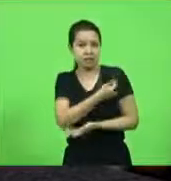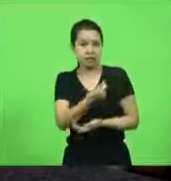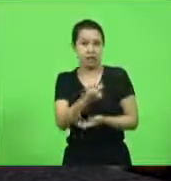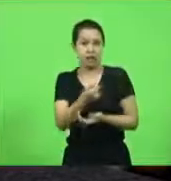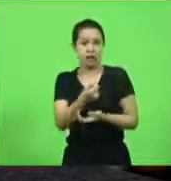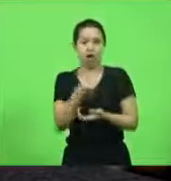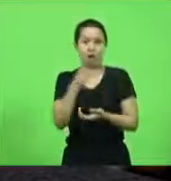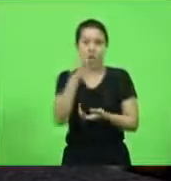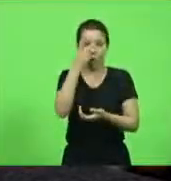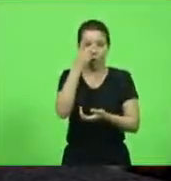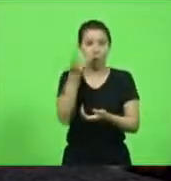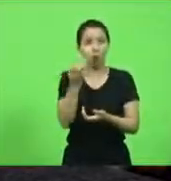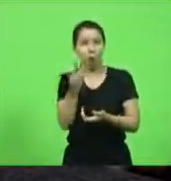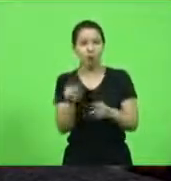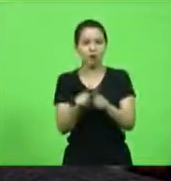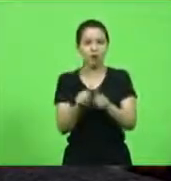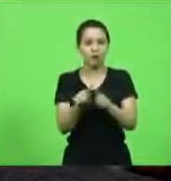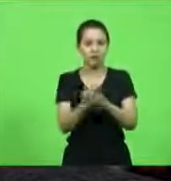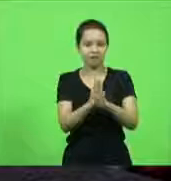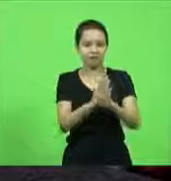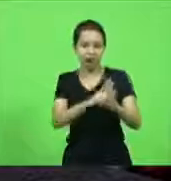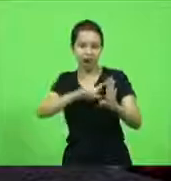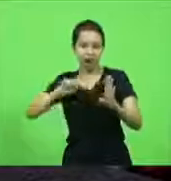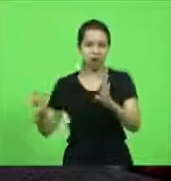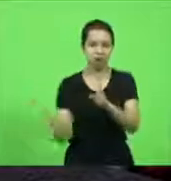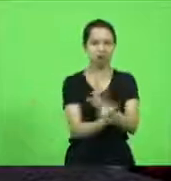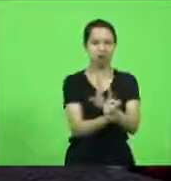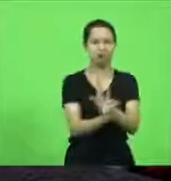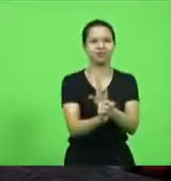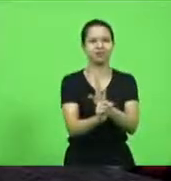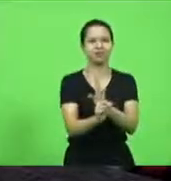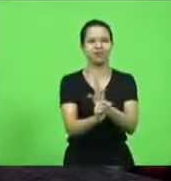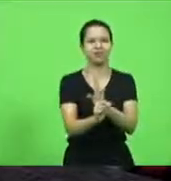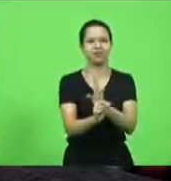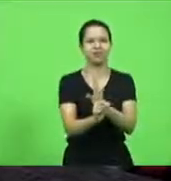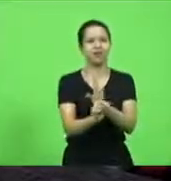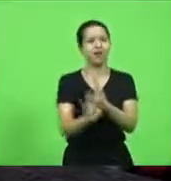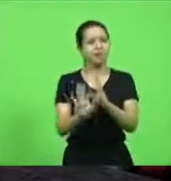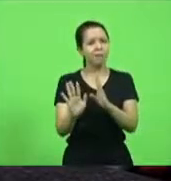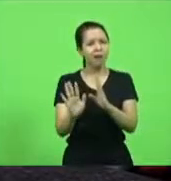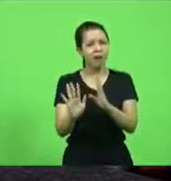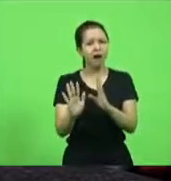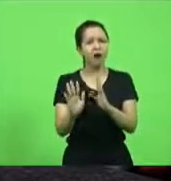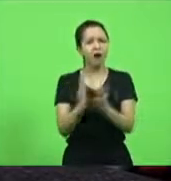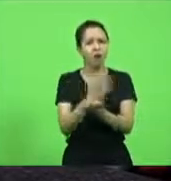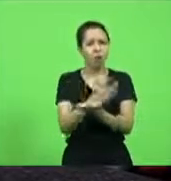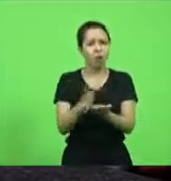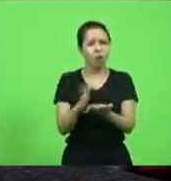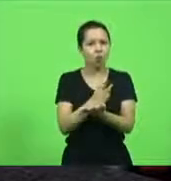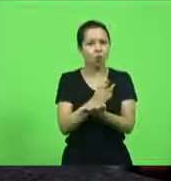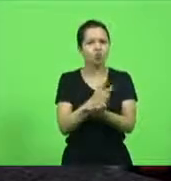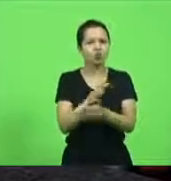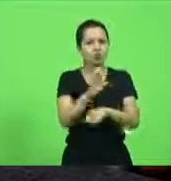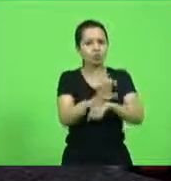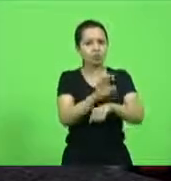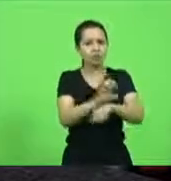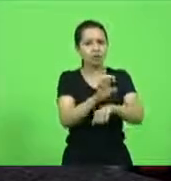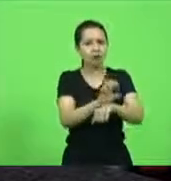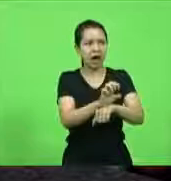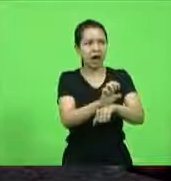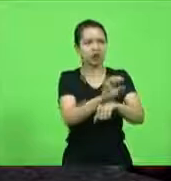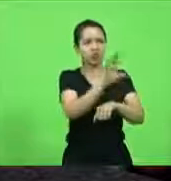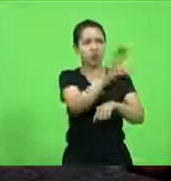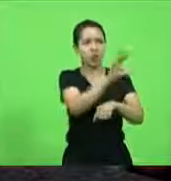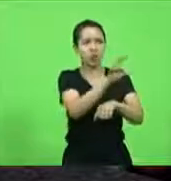mas se criou um clima tal que chegou-se a suspender num determinado estado a vacina, porque um